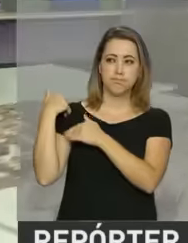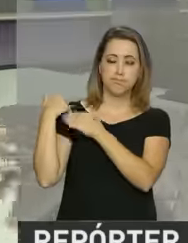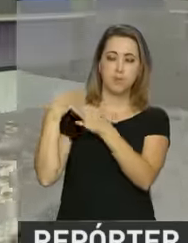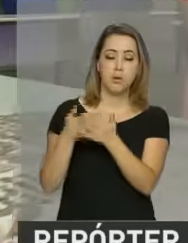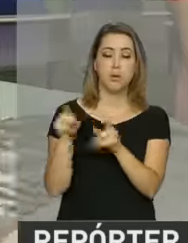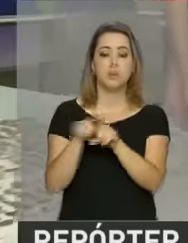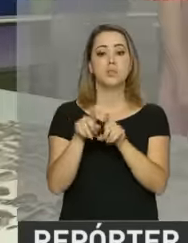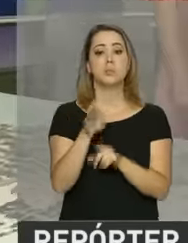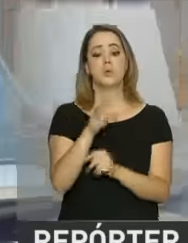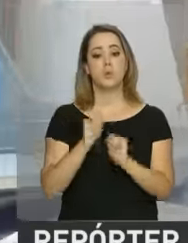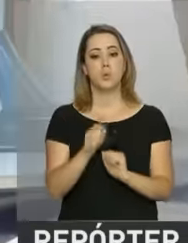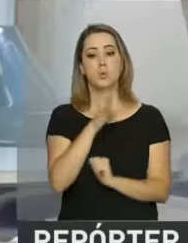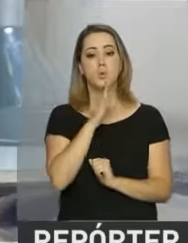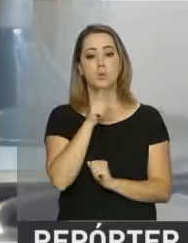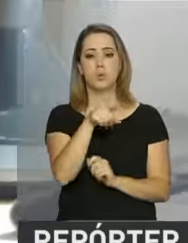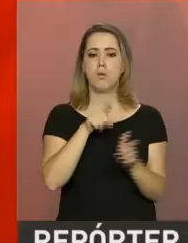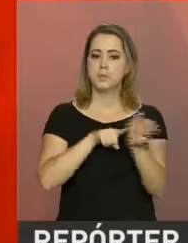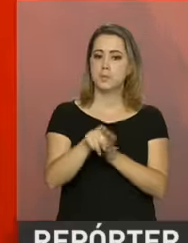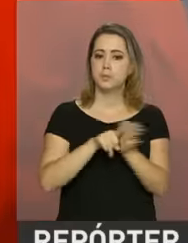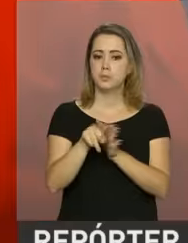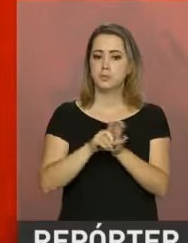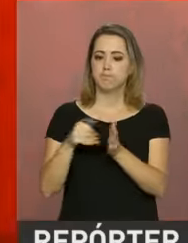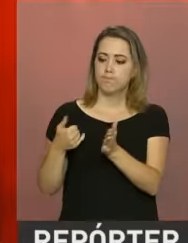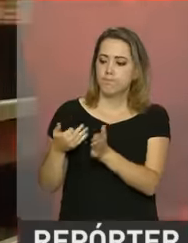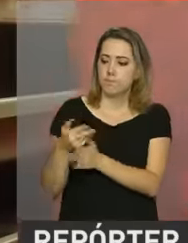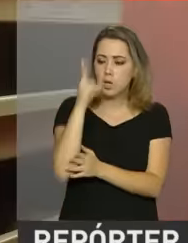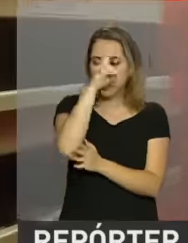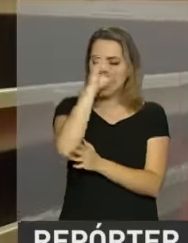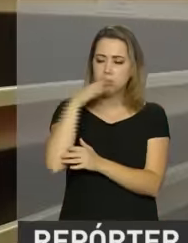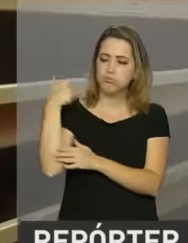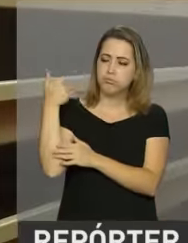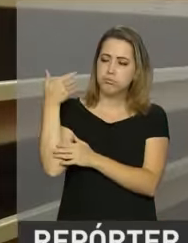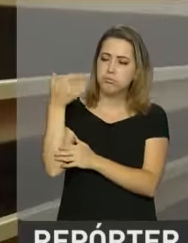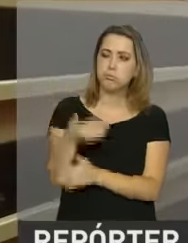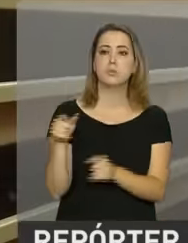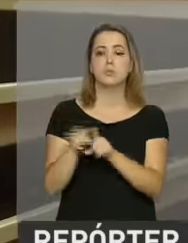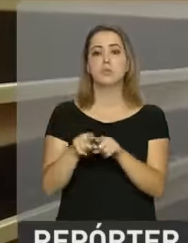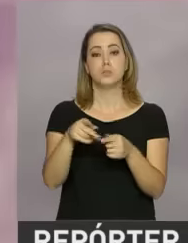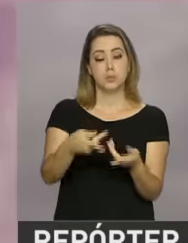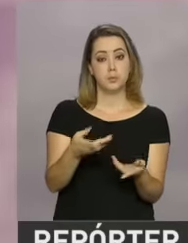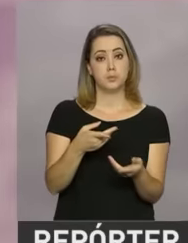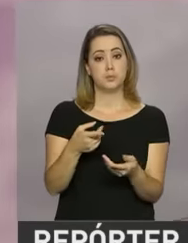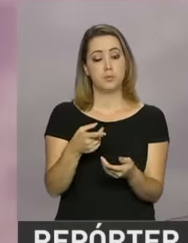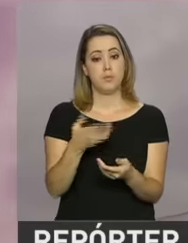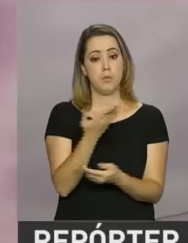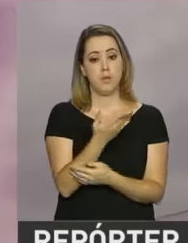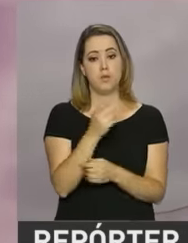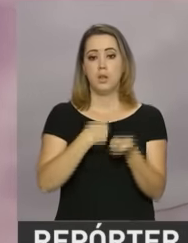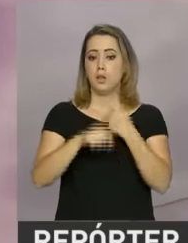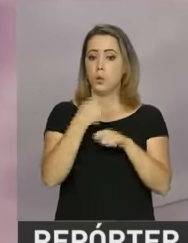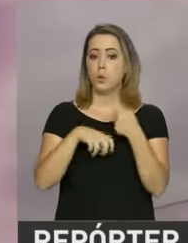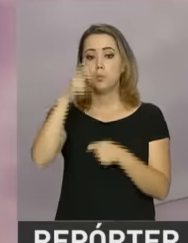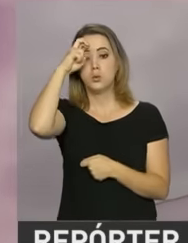público também pode conhecer os resultados das pesquisa sobre a pré-história que fazem parte do trabalho desenvolvido no local a chamada economia da